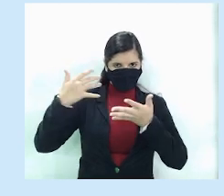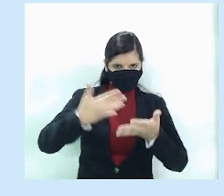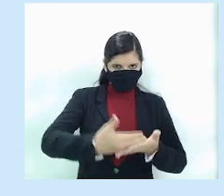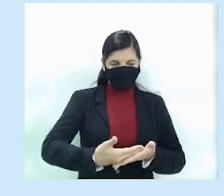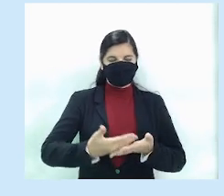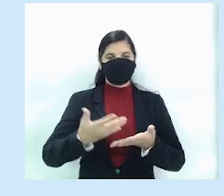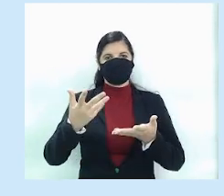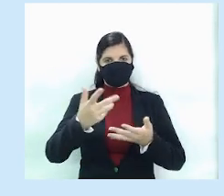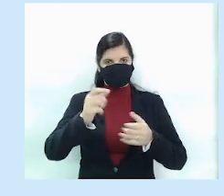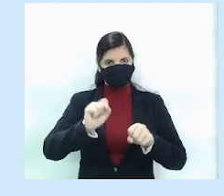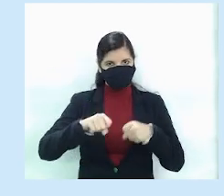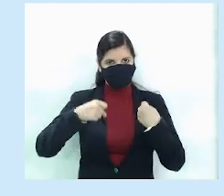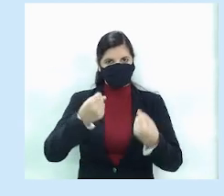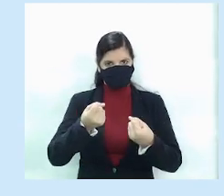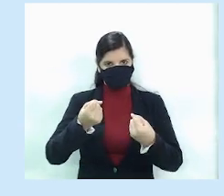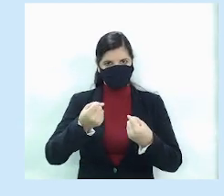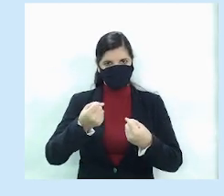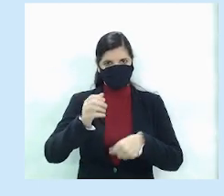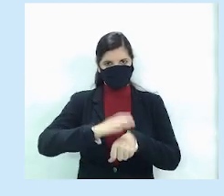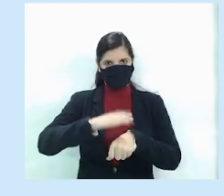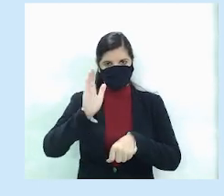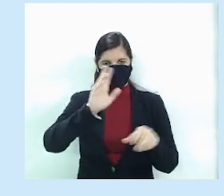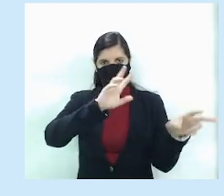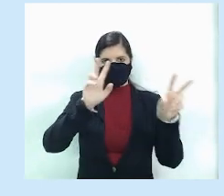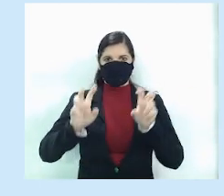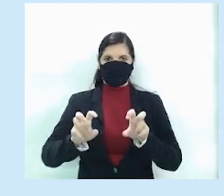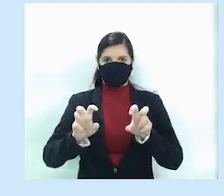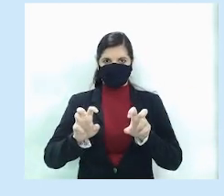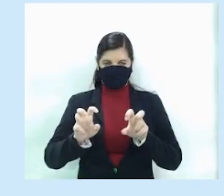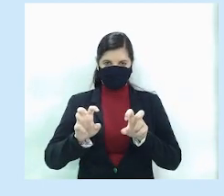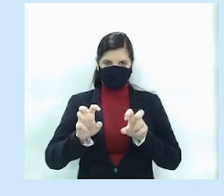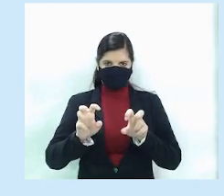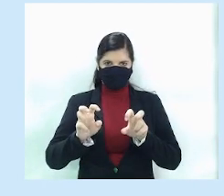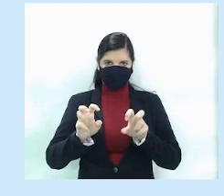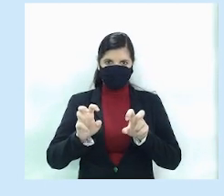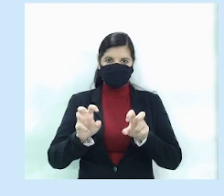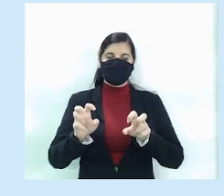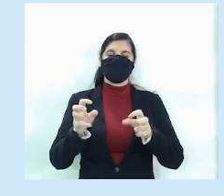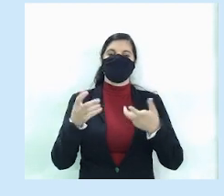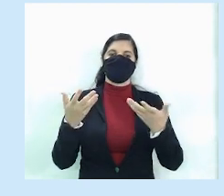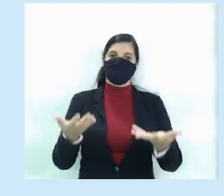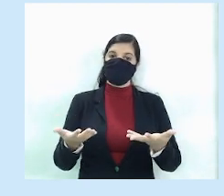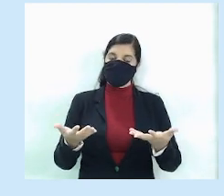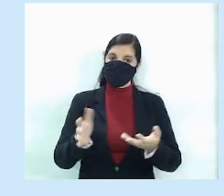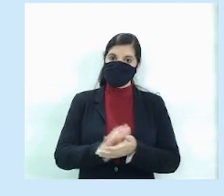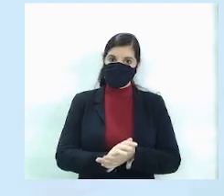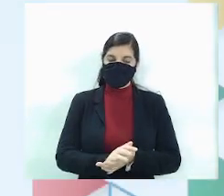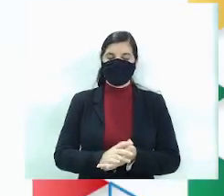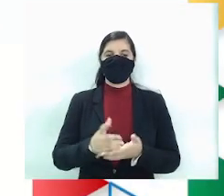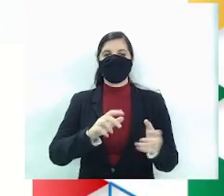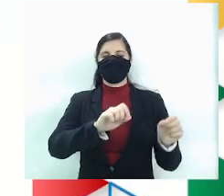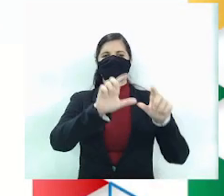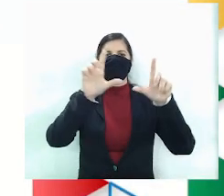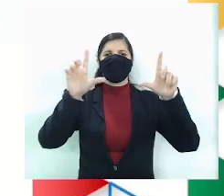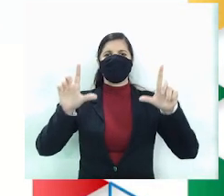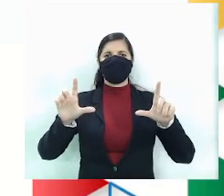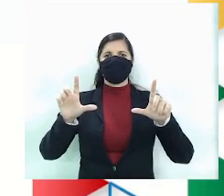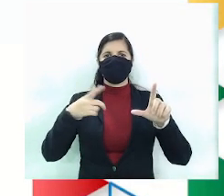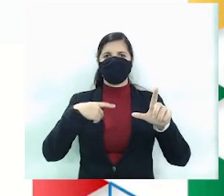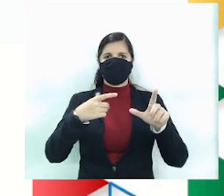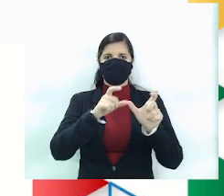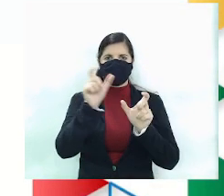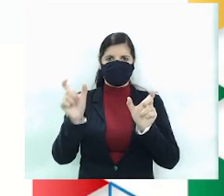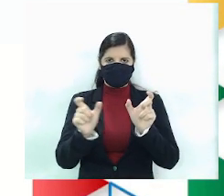gente vai reforçar ainda mais esse tema, beleza? Bom, vamos ver aí na tela as